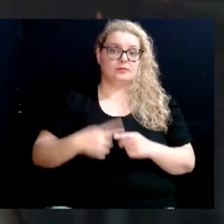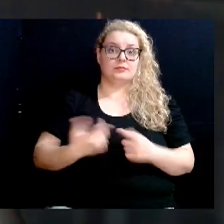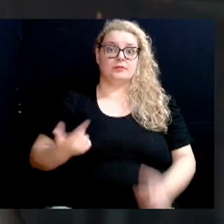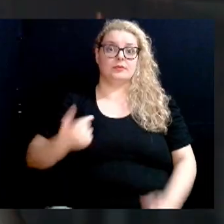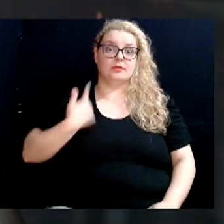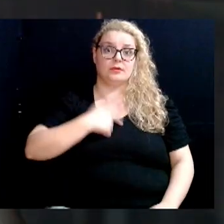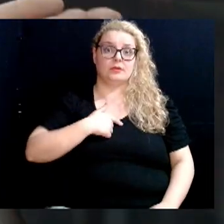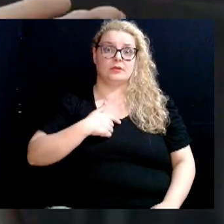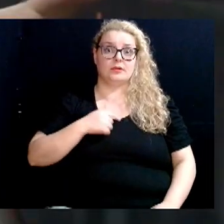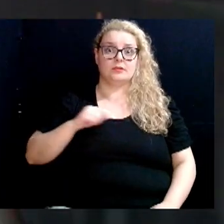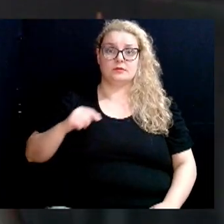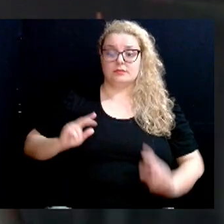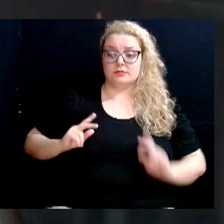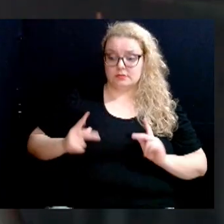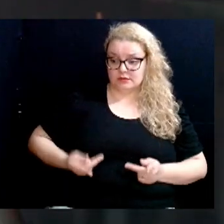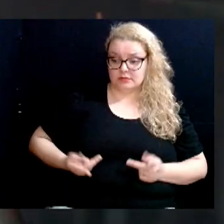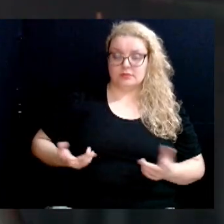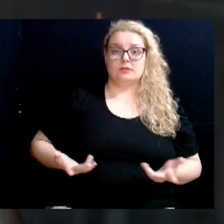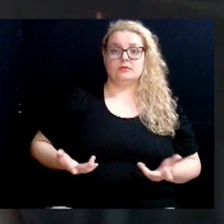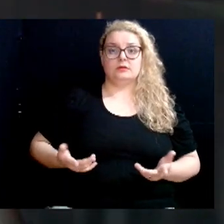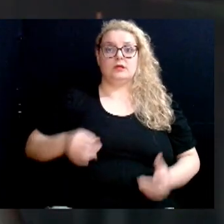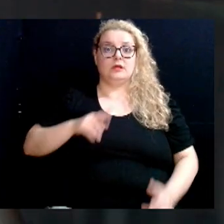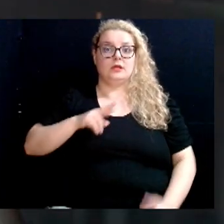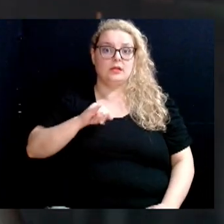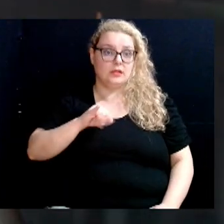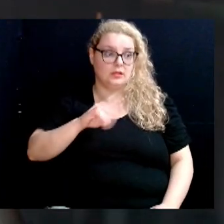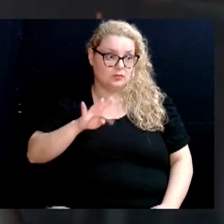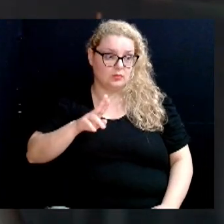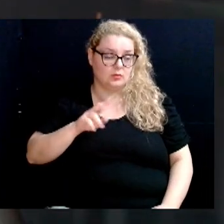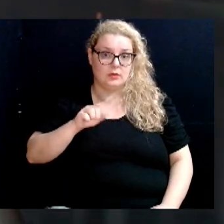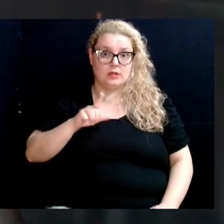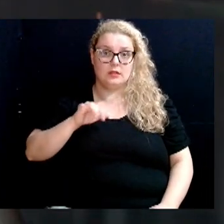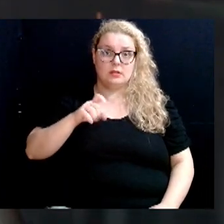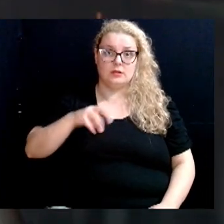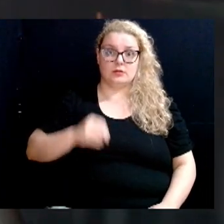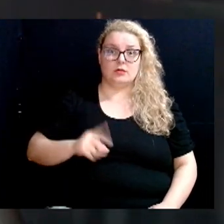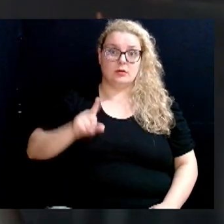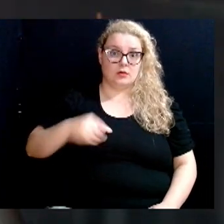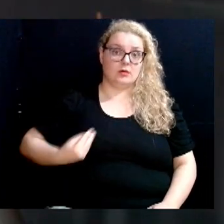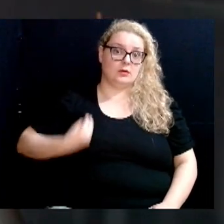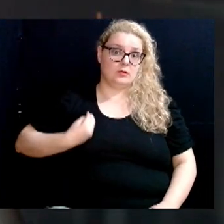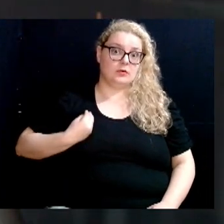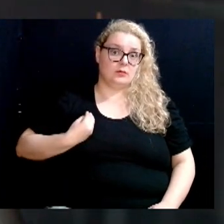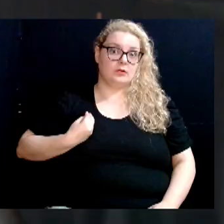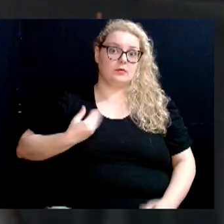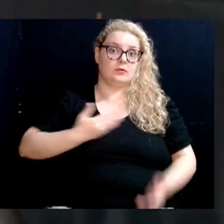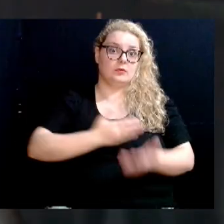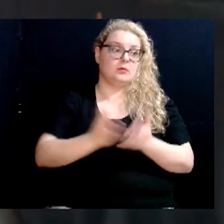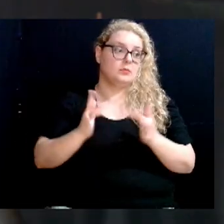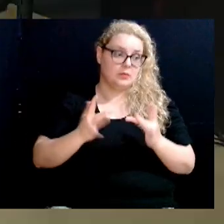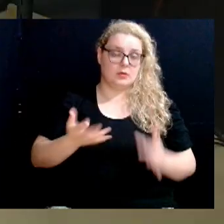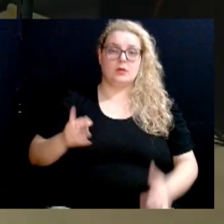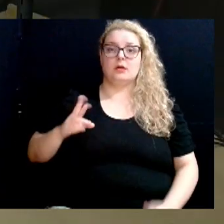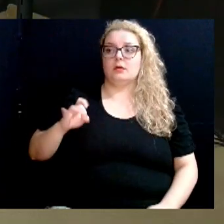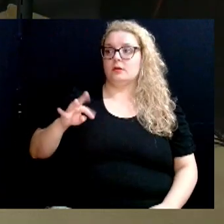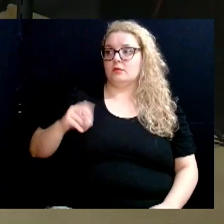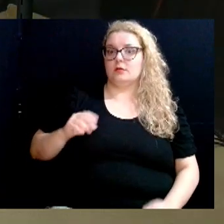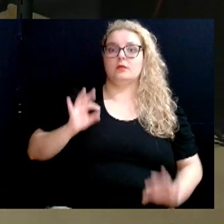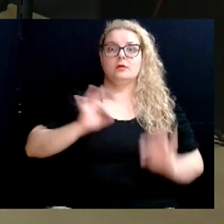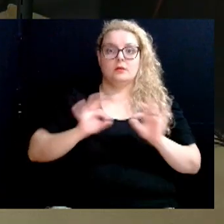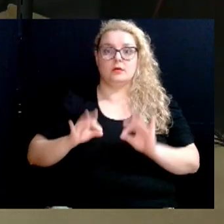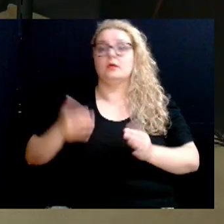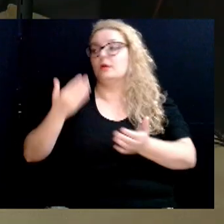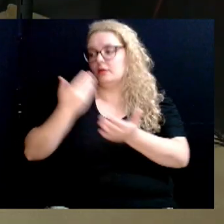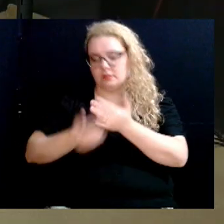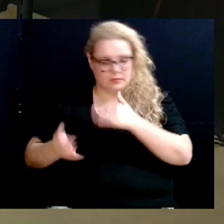está me contando, né, que é isso que a gente vivencia num início de namoro, são esses rituais. Sim. De eu me preparar, que se perde. Exato, de